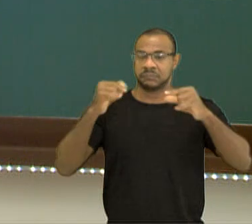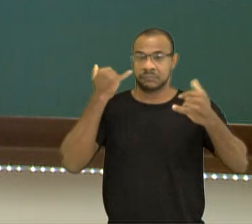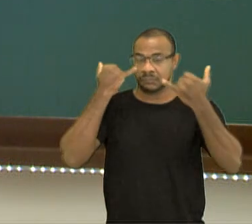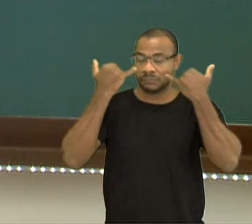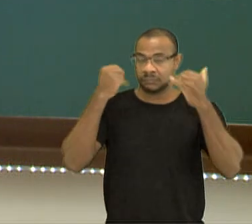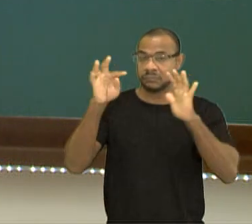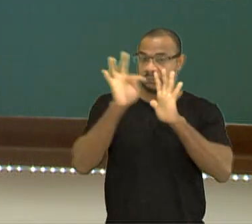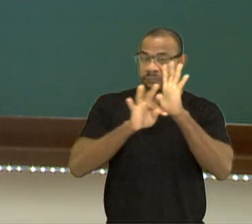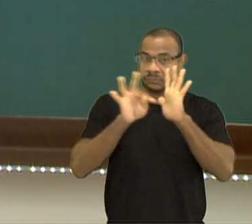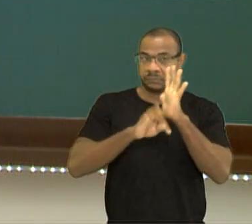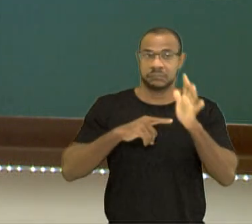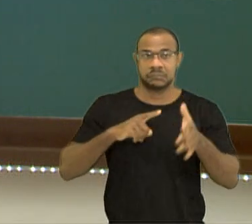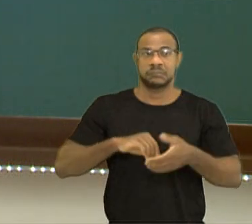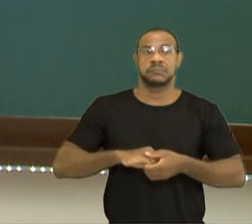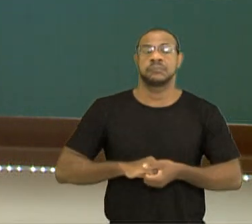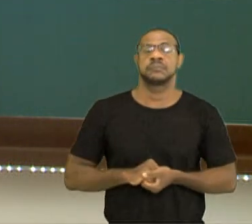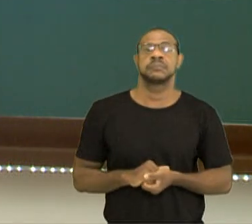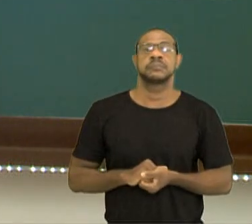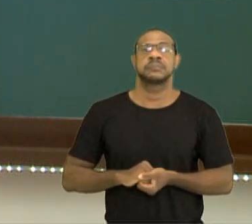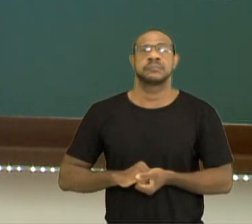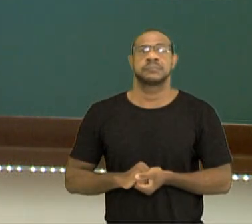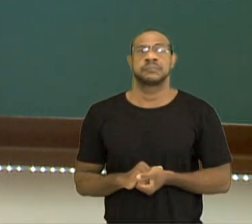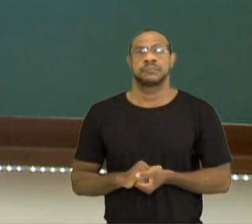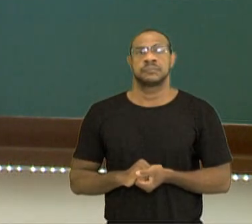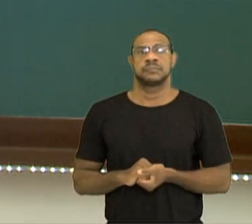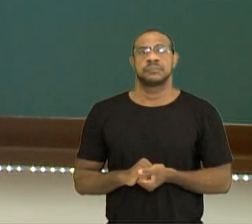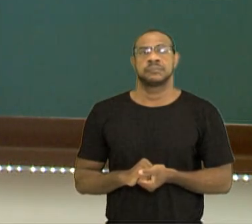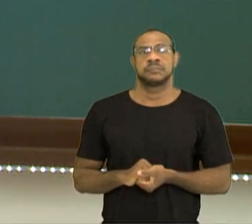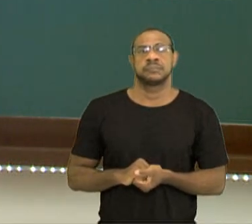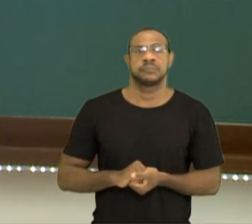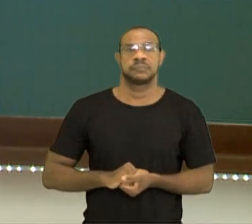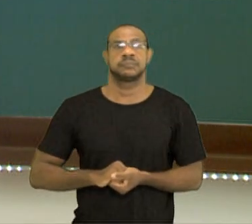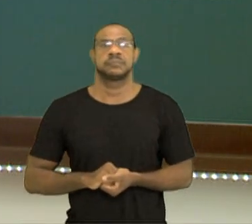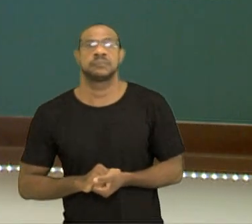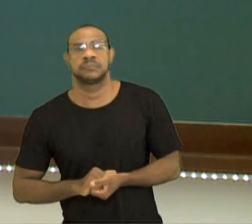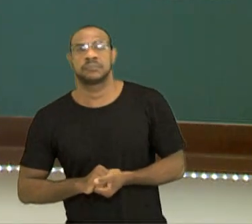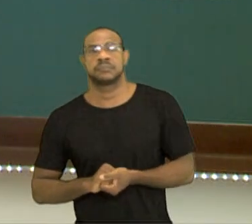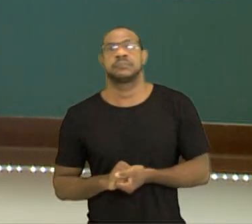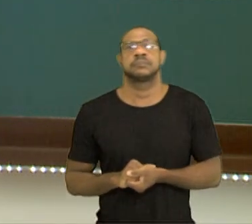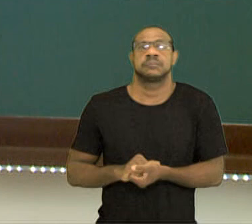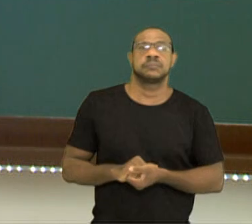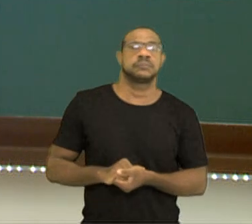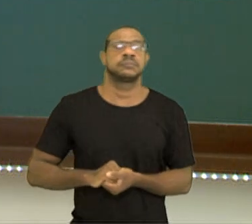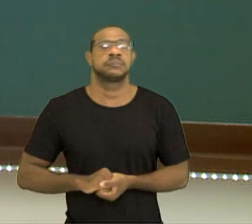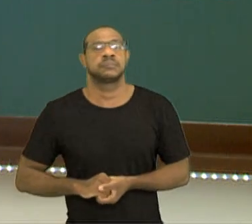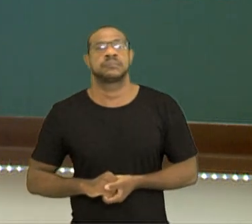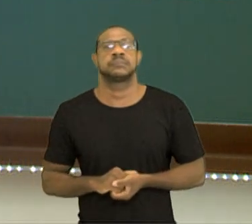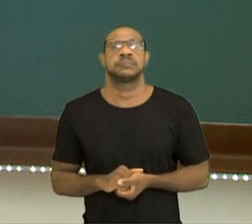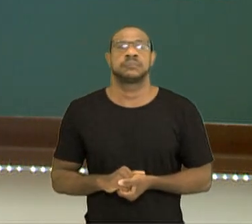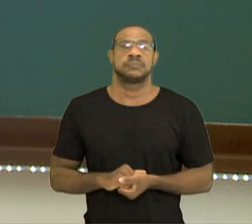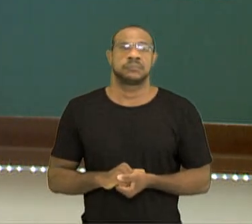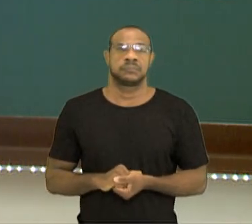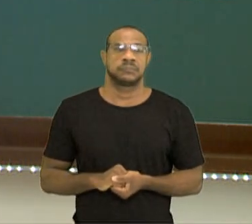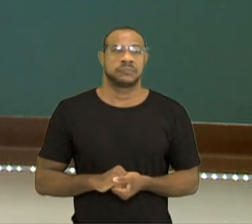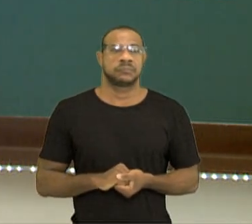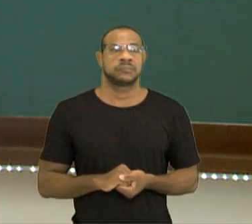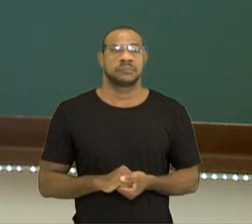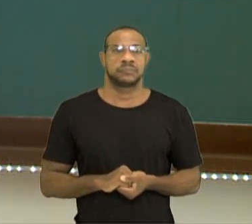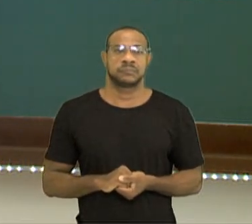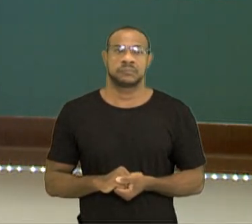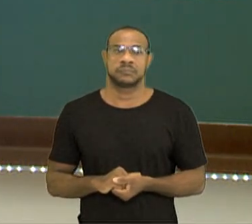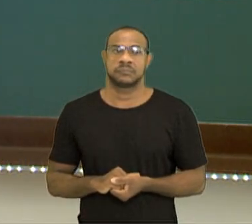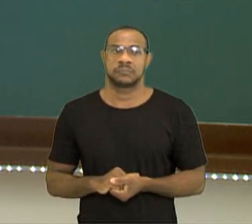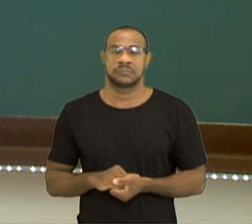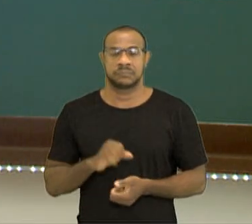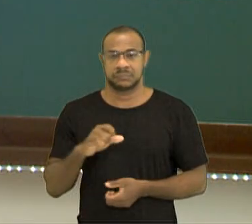só. If you want to practice this sport, you will have to be 12 years old. Se